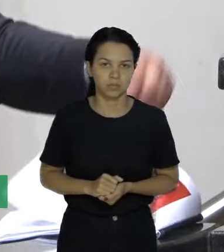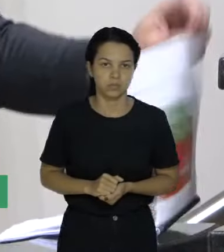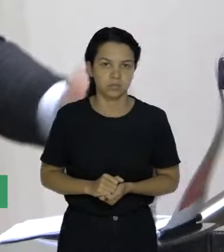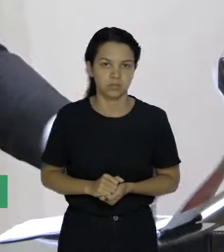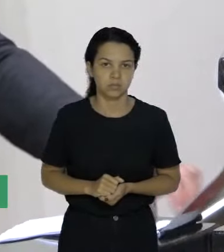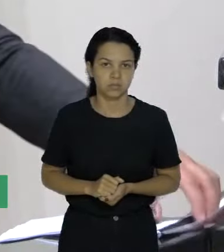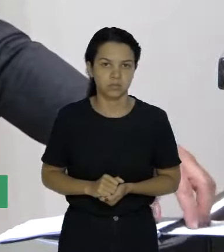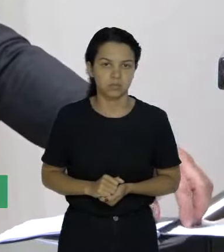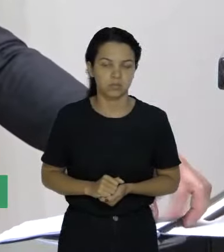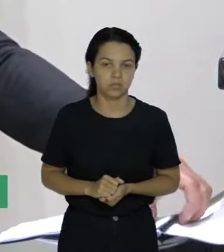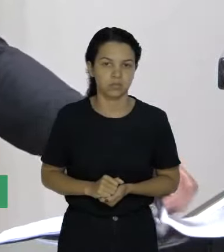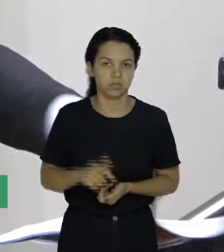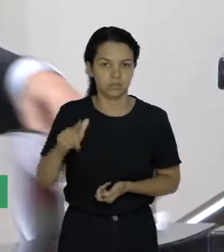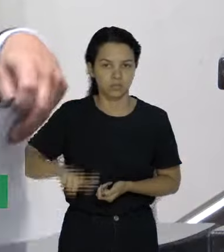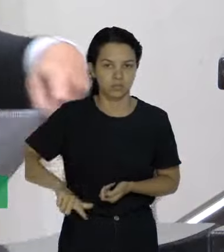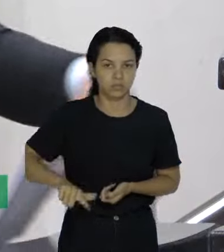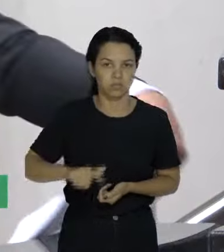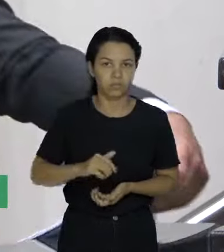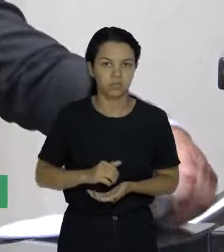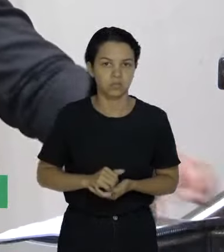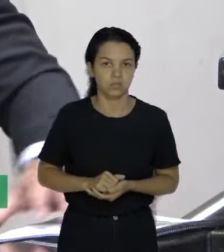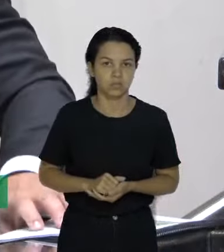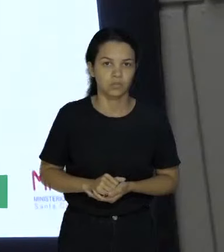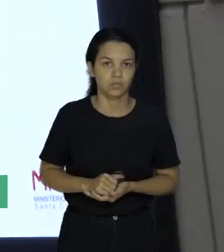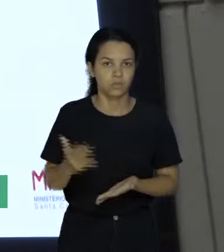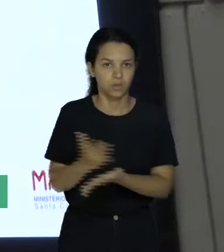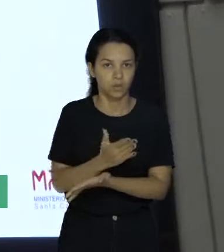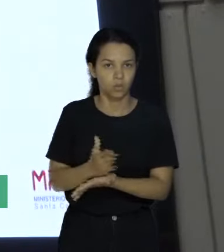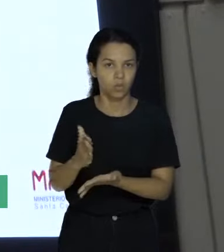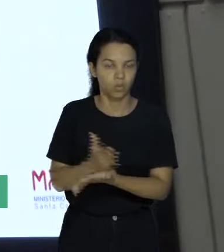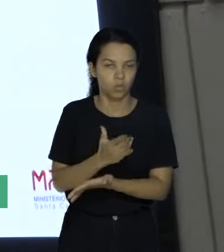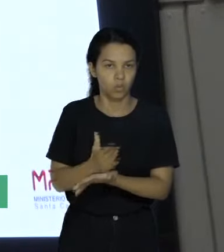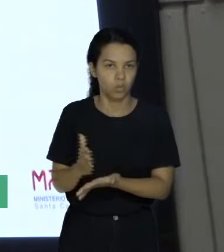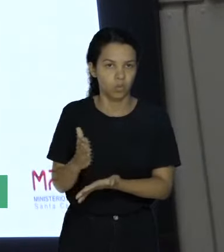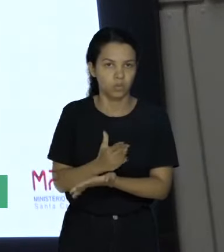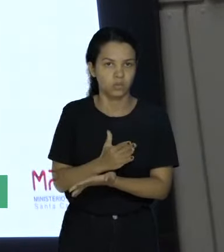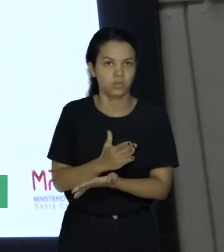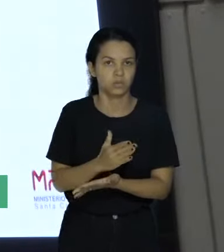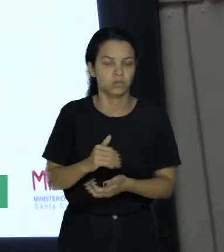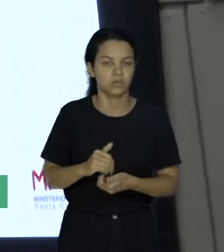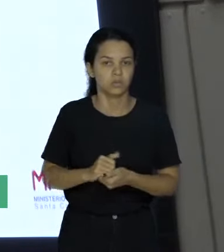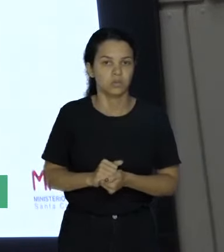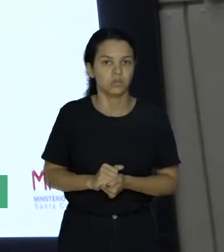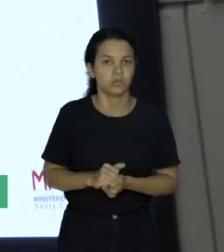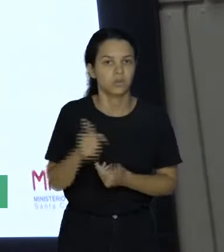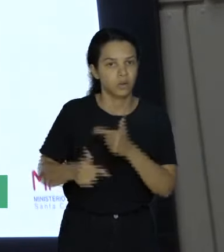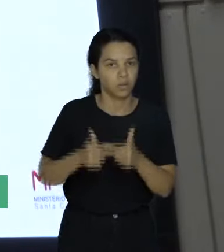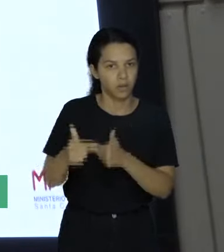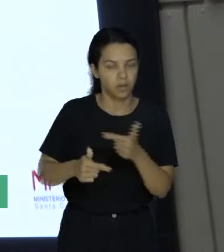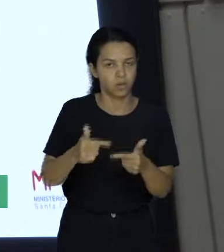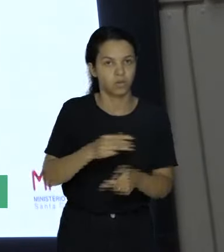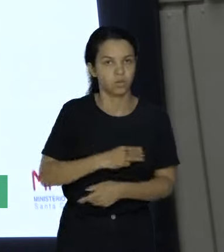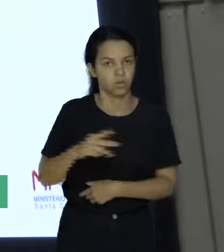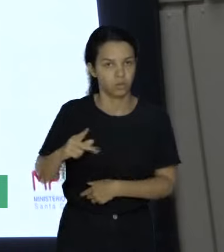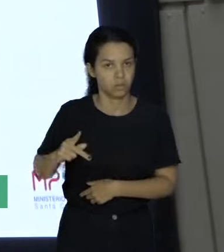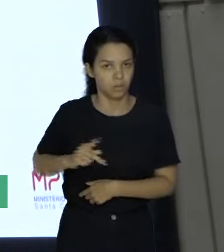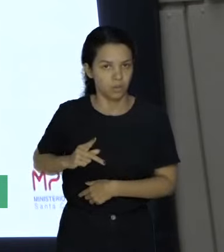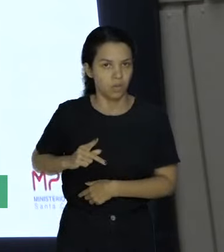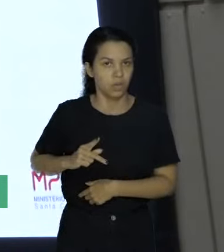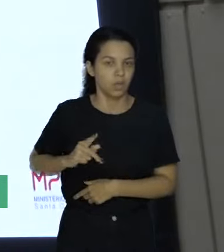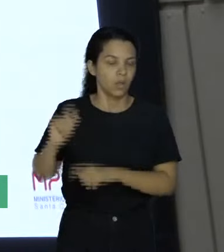Além disso algumas funções do Ministério Público clássicas tradicionais